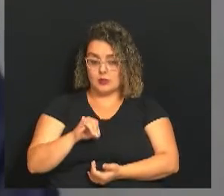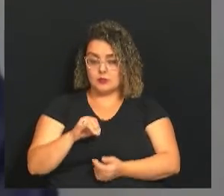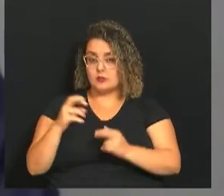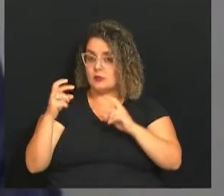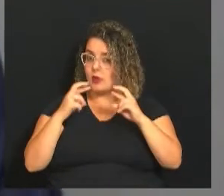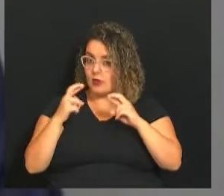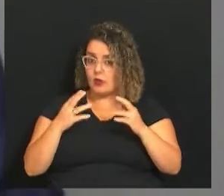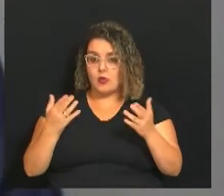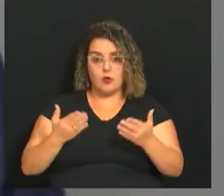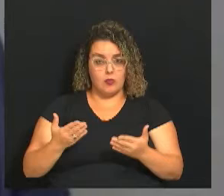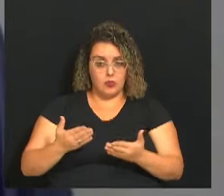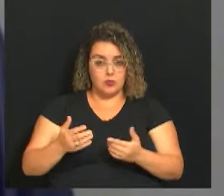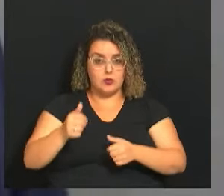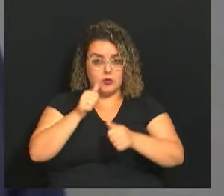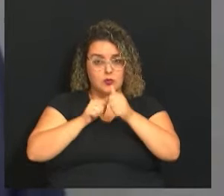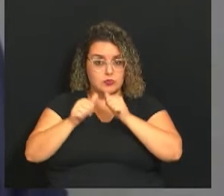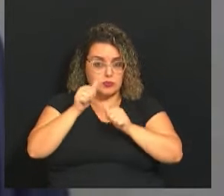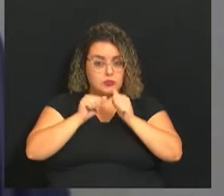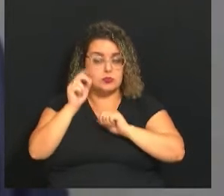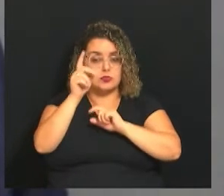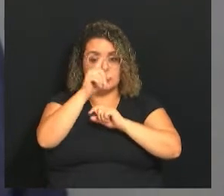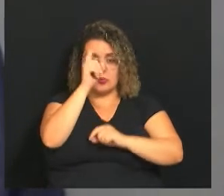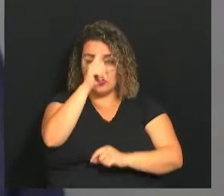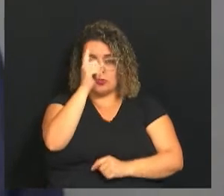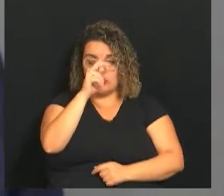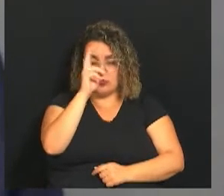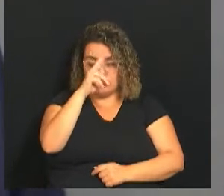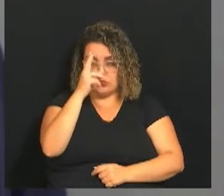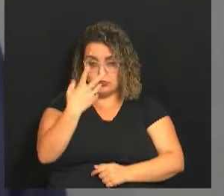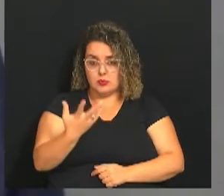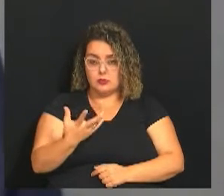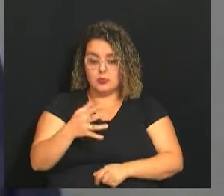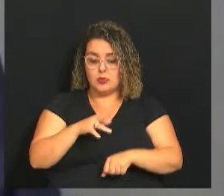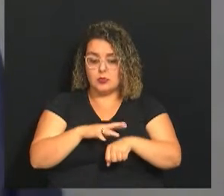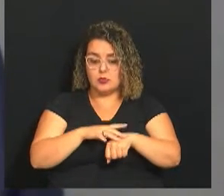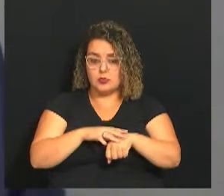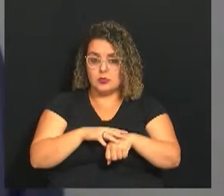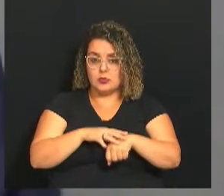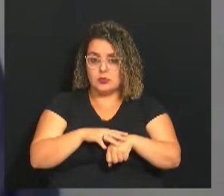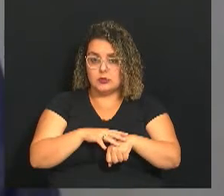o alcoolismo é considerado como uma doença e, dessa forma, a doença não